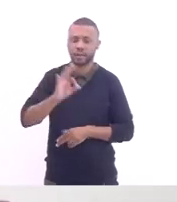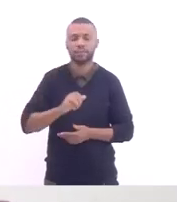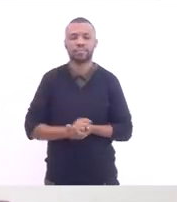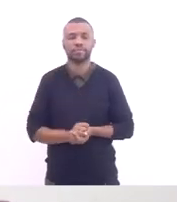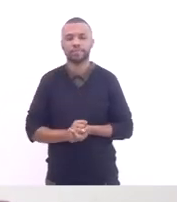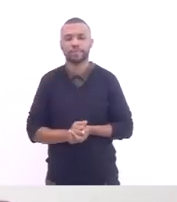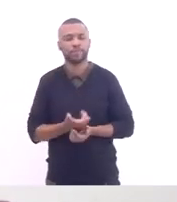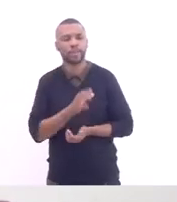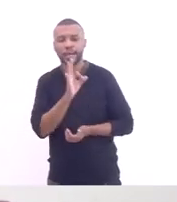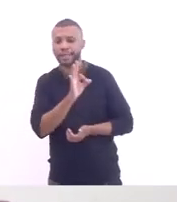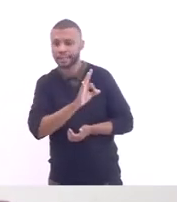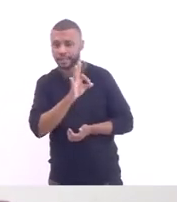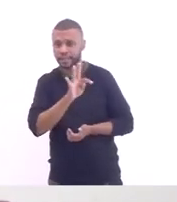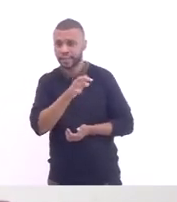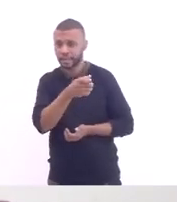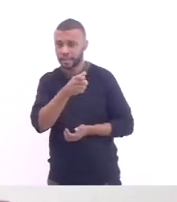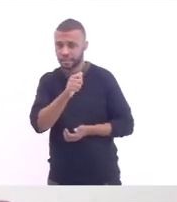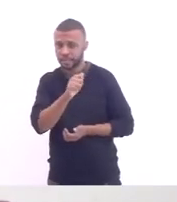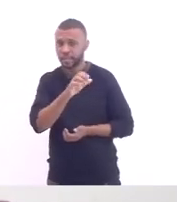câmbio de